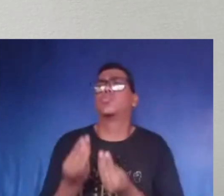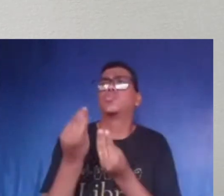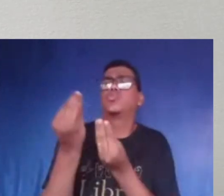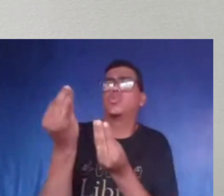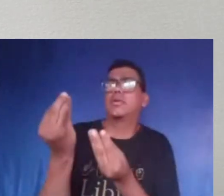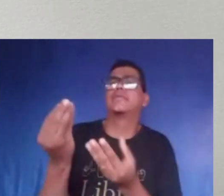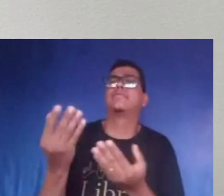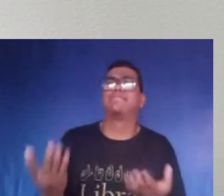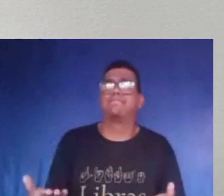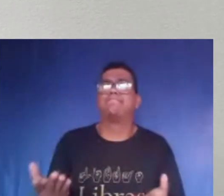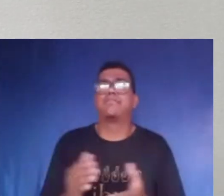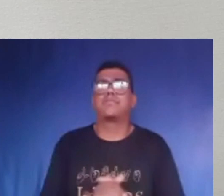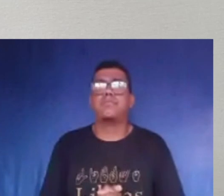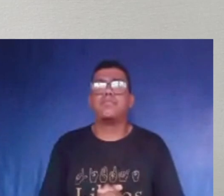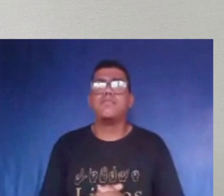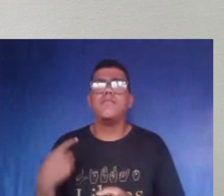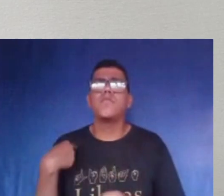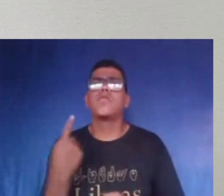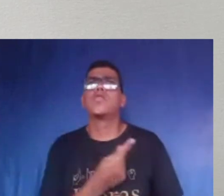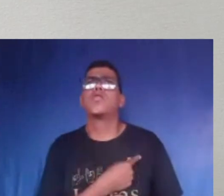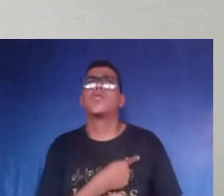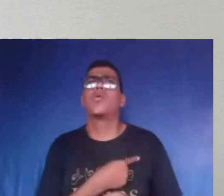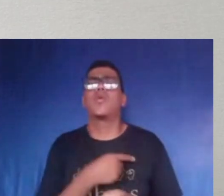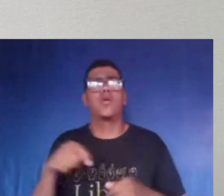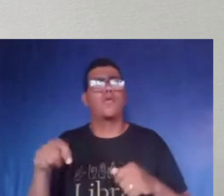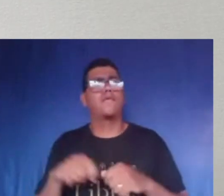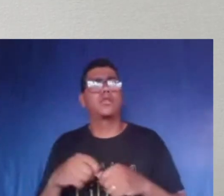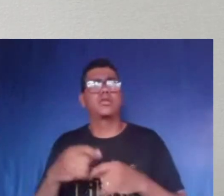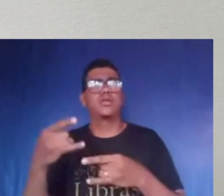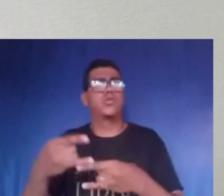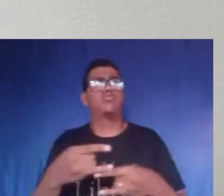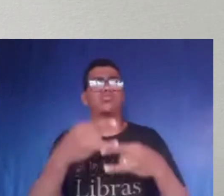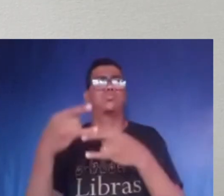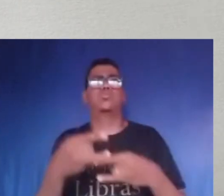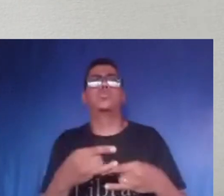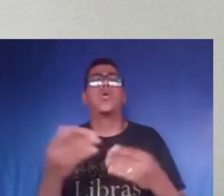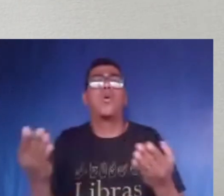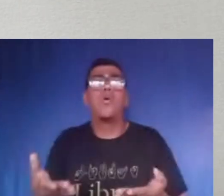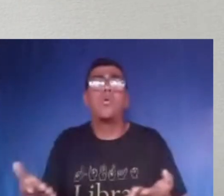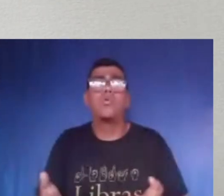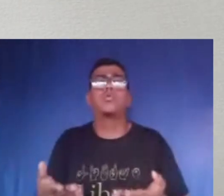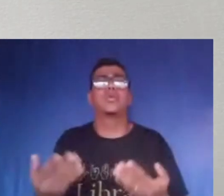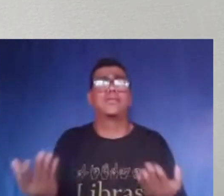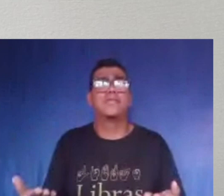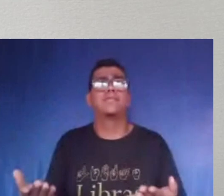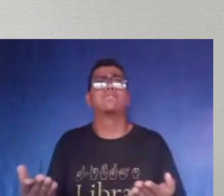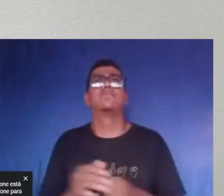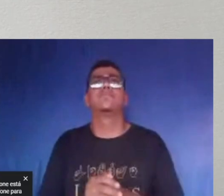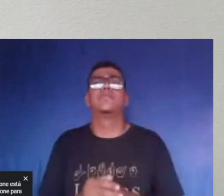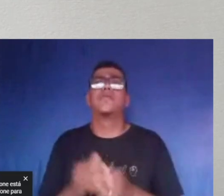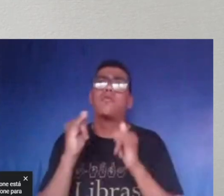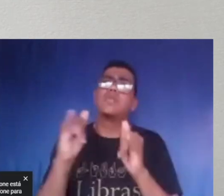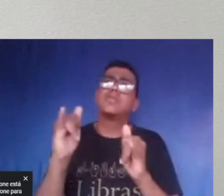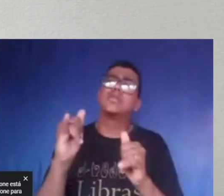assim. Isso é um exemplo para a gente, quanto igreja local, e para a igreja nos confins da terra. Quando a gente vai ler a história da igreja primitiva, eu me lembro